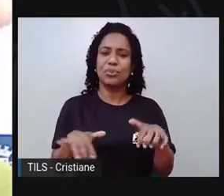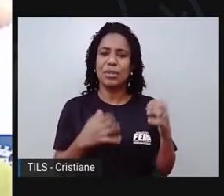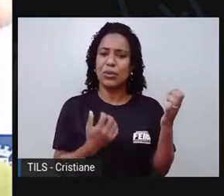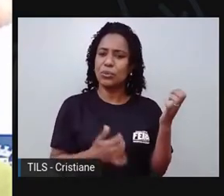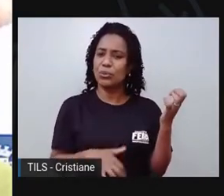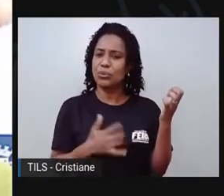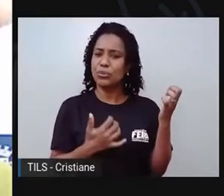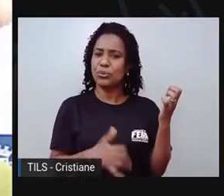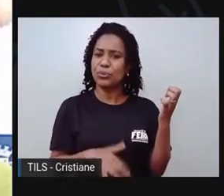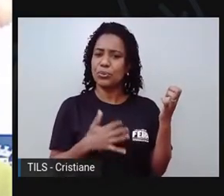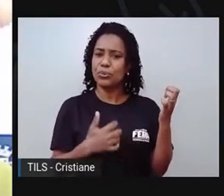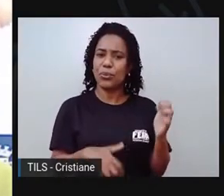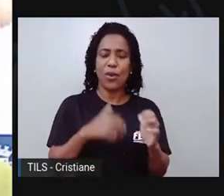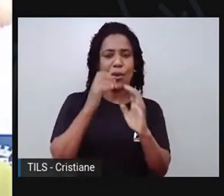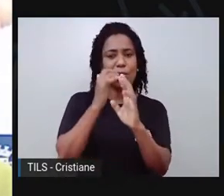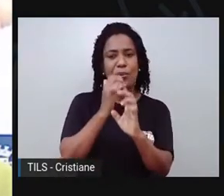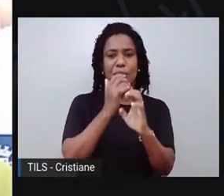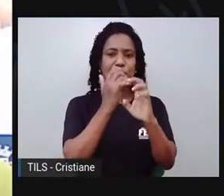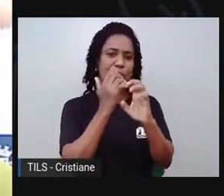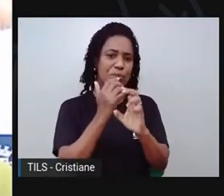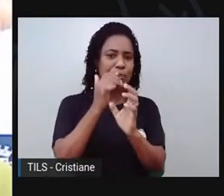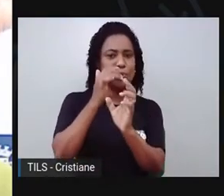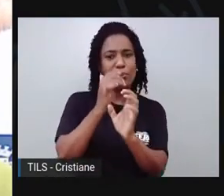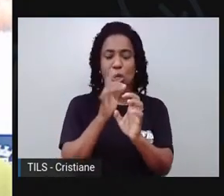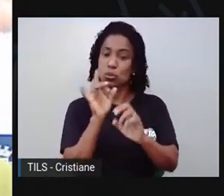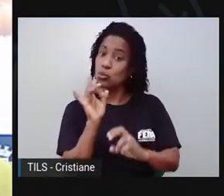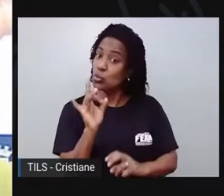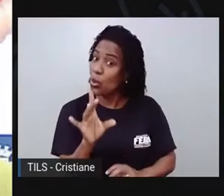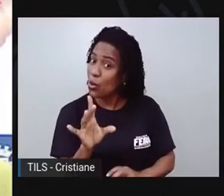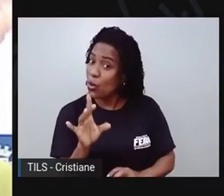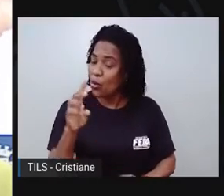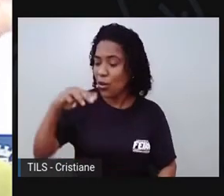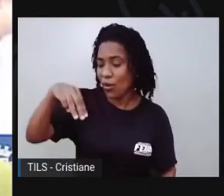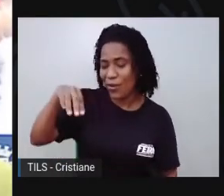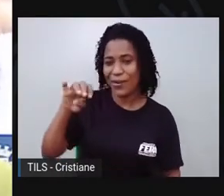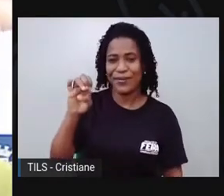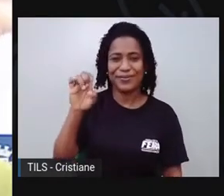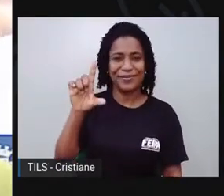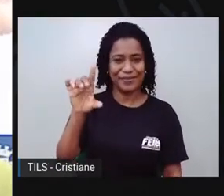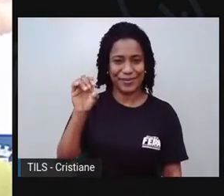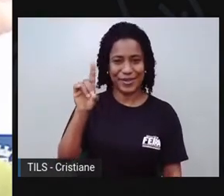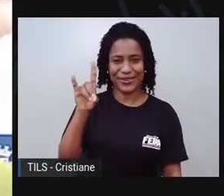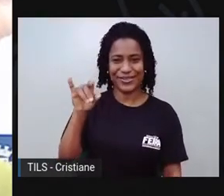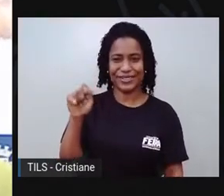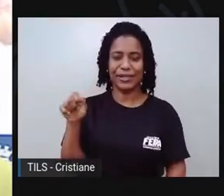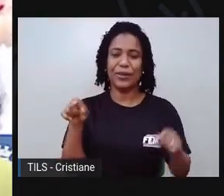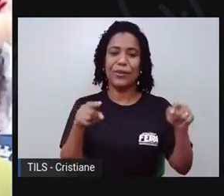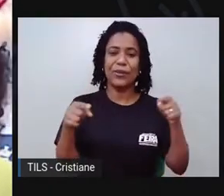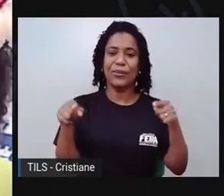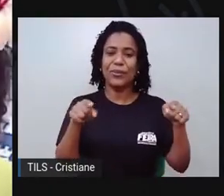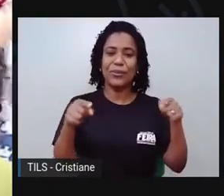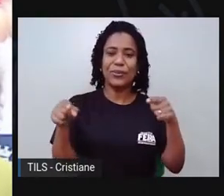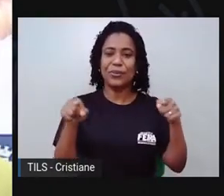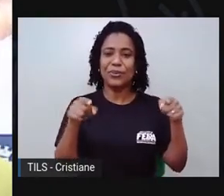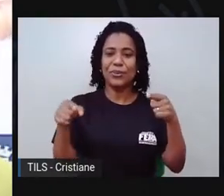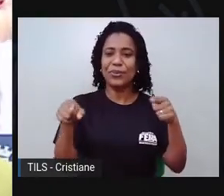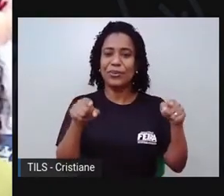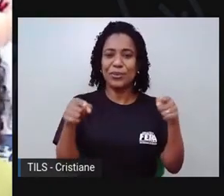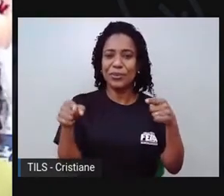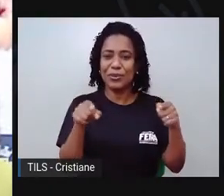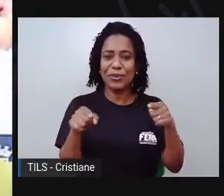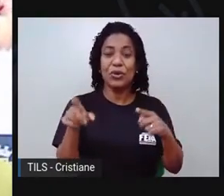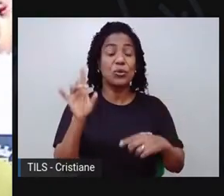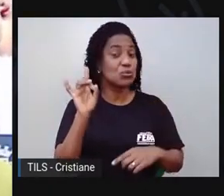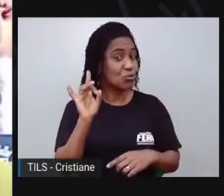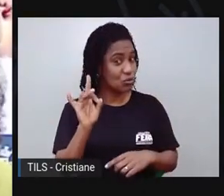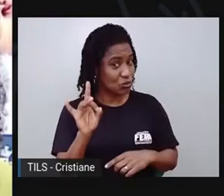assim, é porque ele está tocando a melodia da música? Exatamente. Quando algum músico